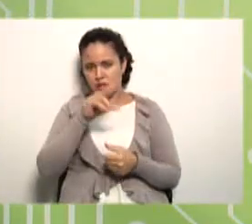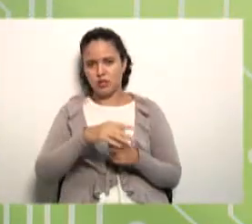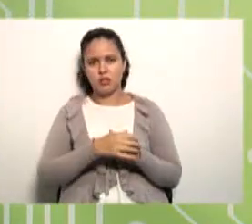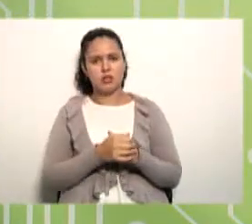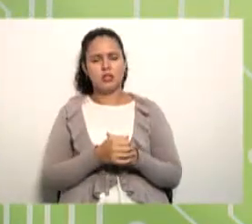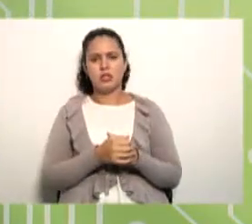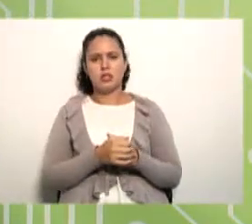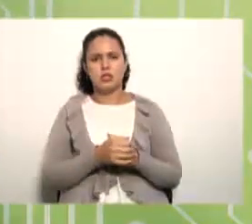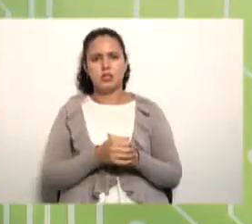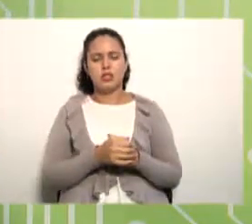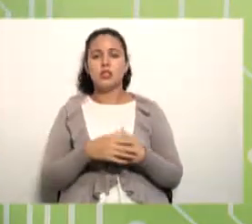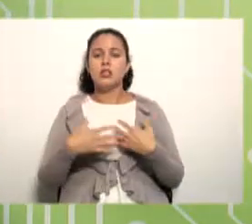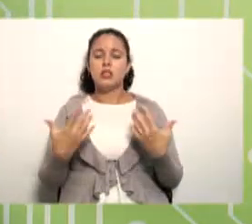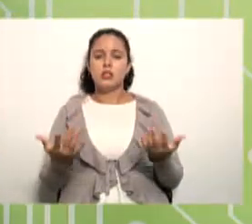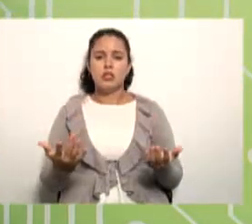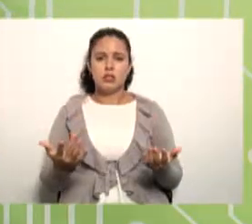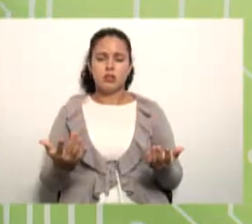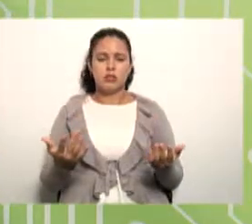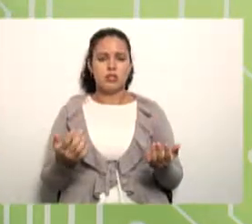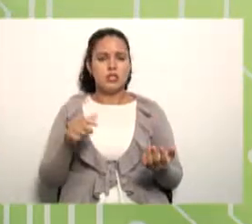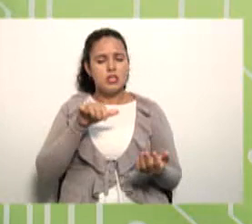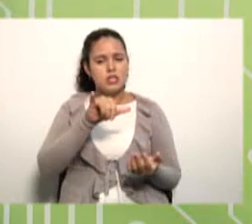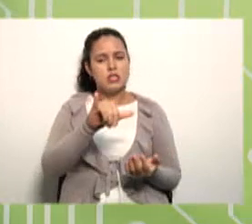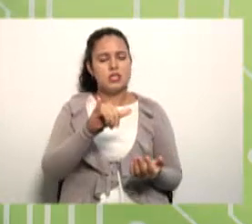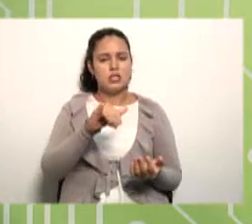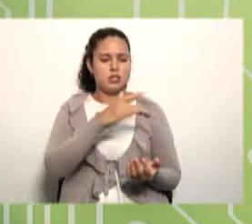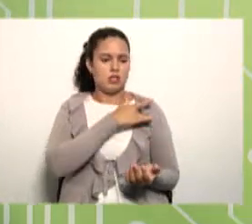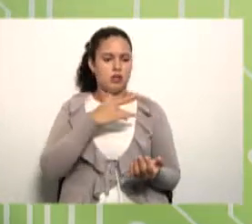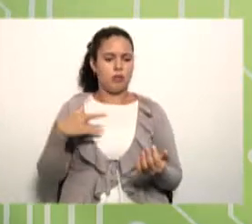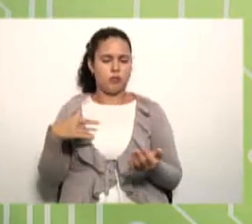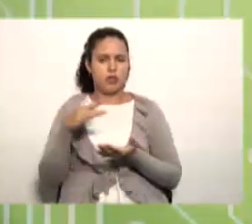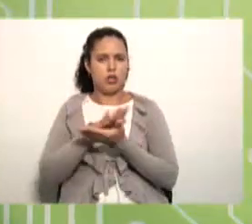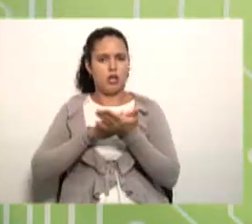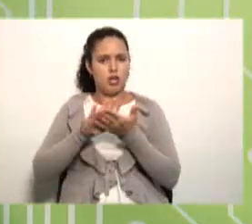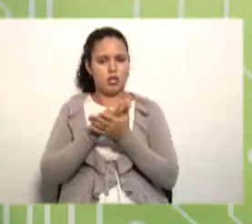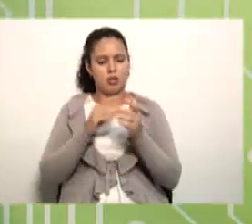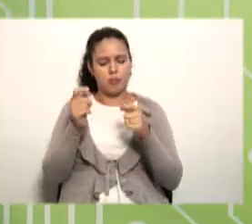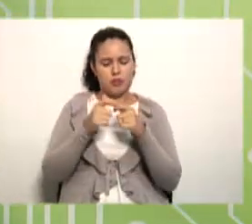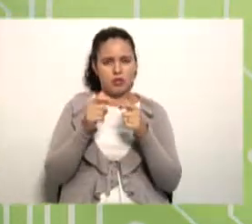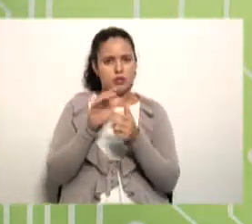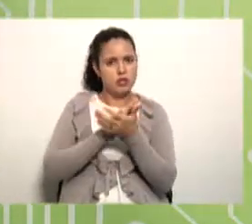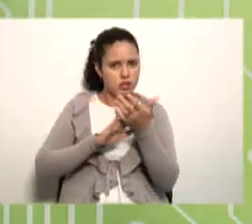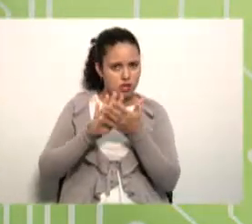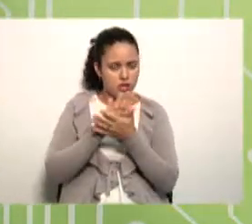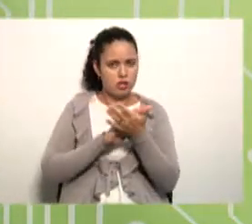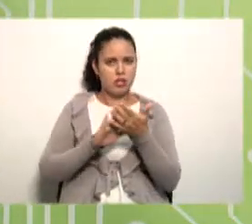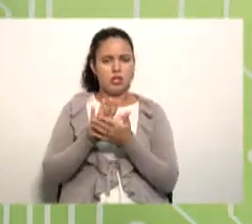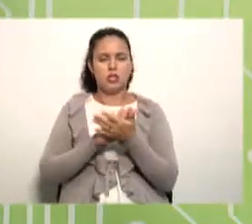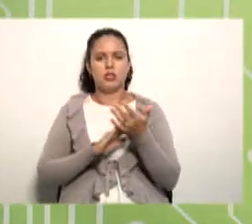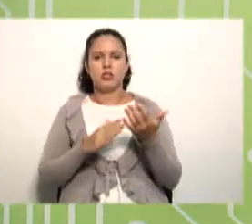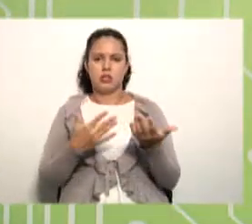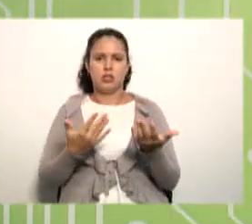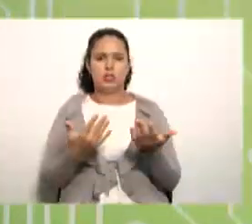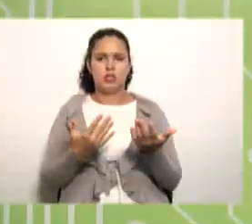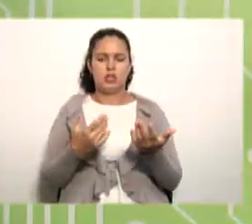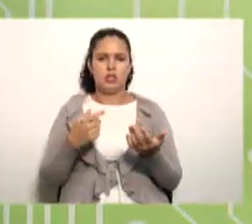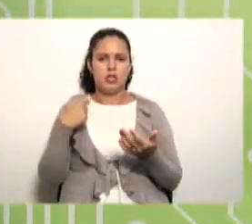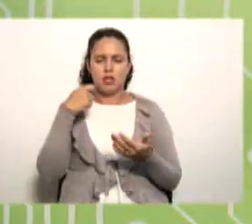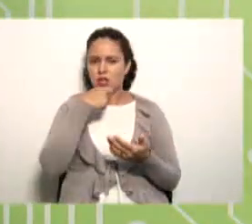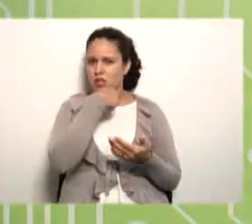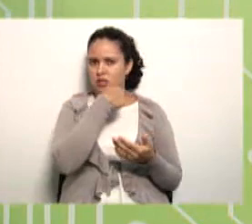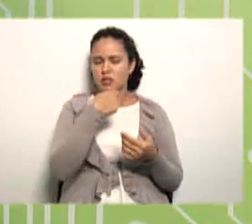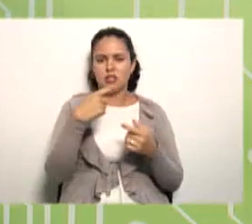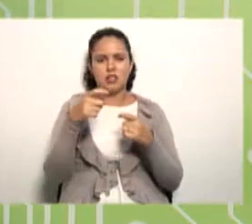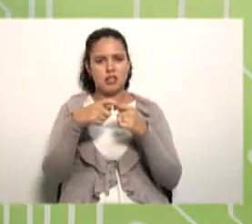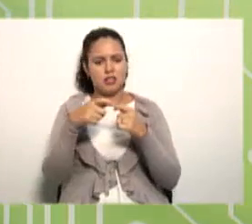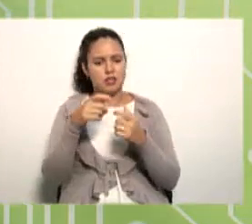nossos serviços de saúde, se não existe mais dentista, médico, né? Existem tantos serviços e eles são realmente essenciais para a vida e a gente entende